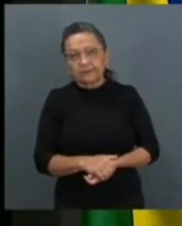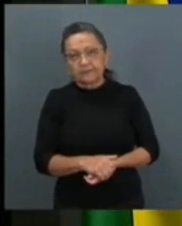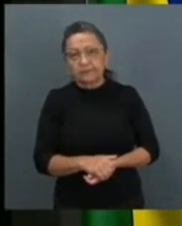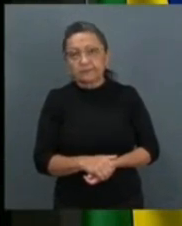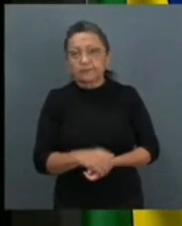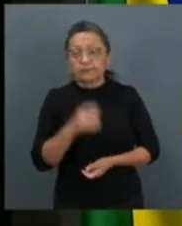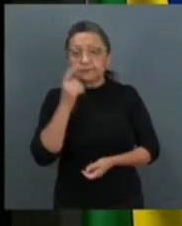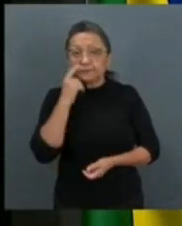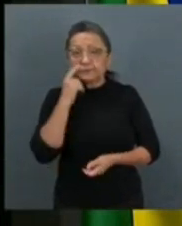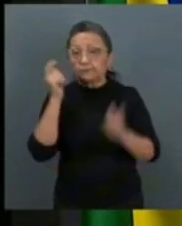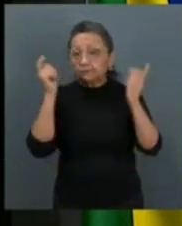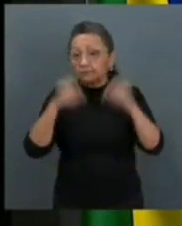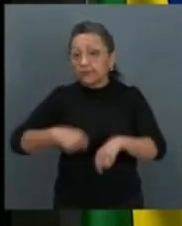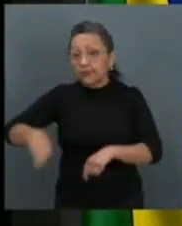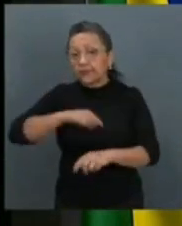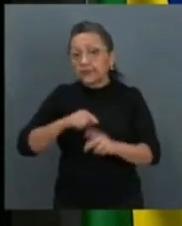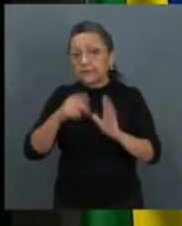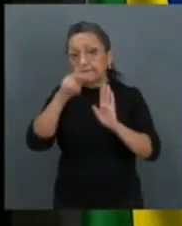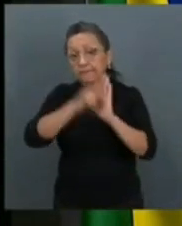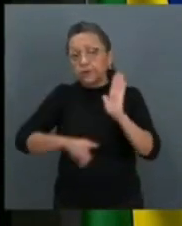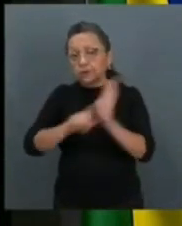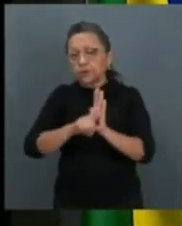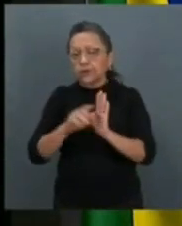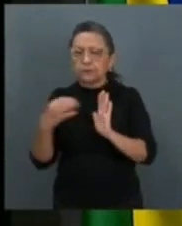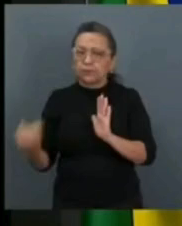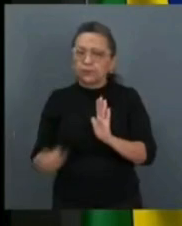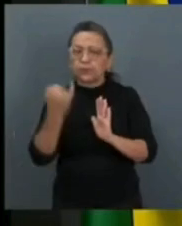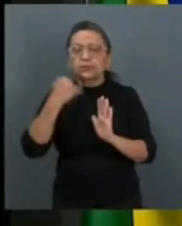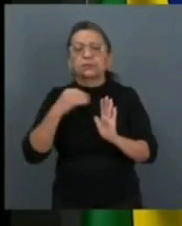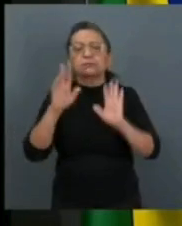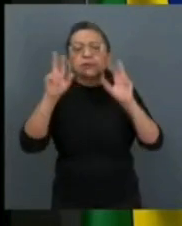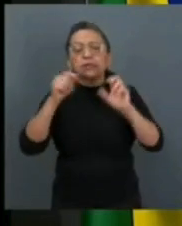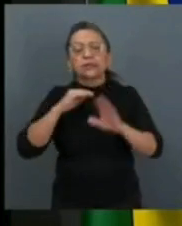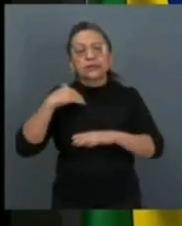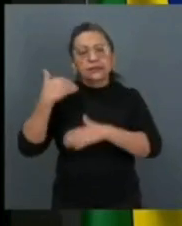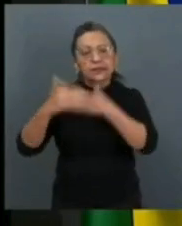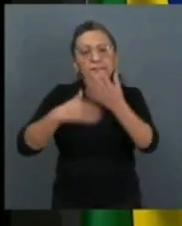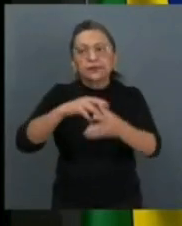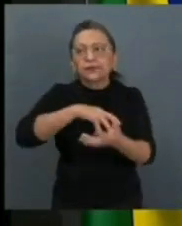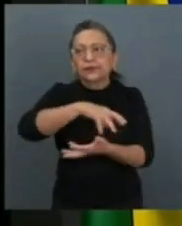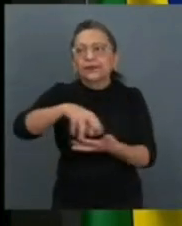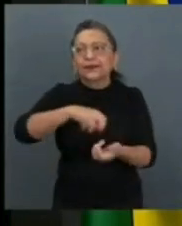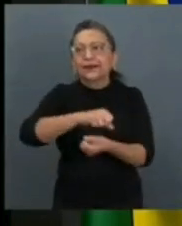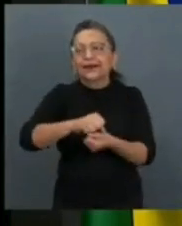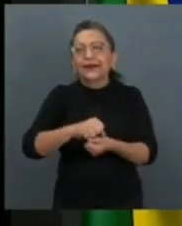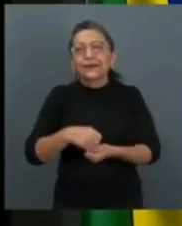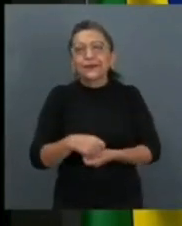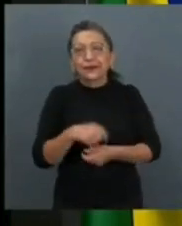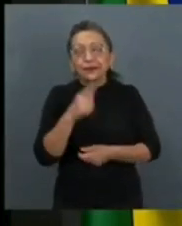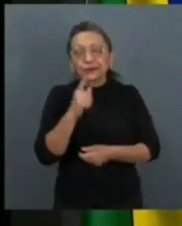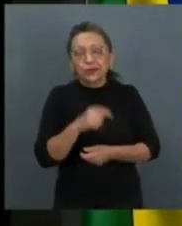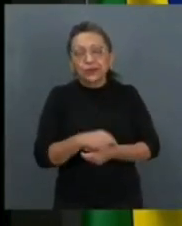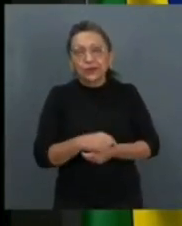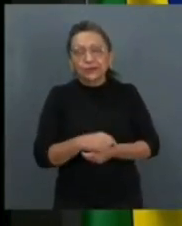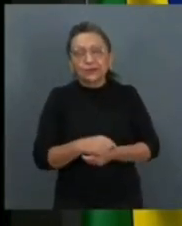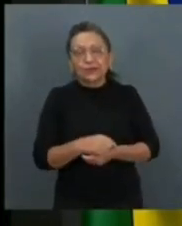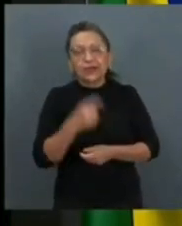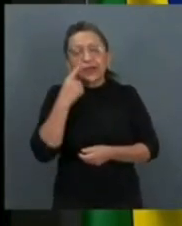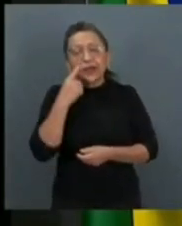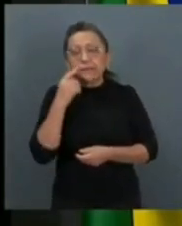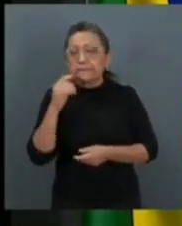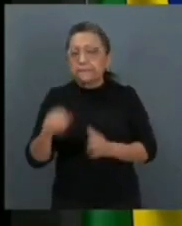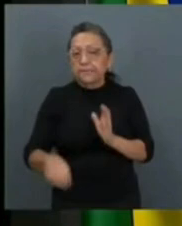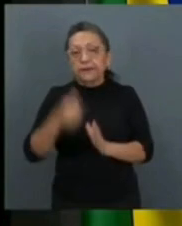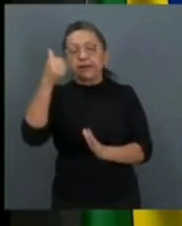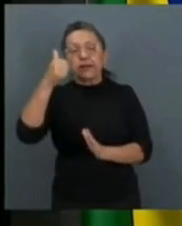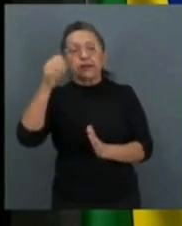O potencial desse projeto é imenso. Em matéria de desenvolvimento sustentável, o Brasil é referência mundial, é pioneiro,